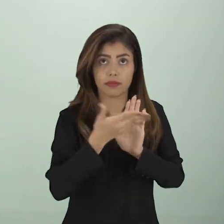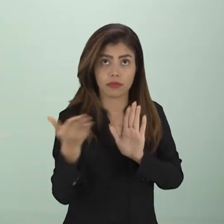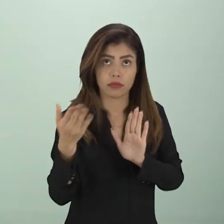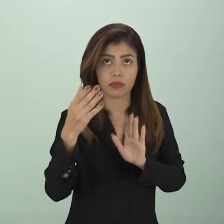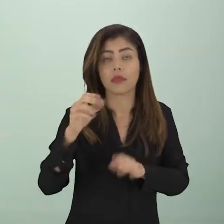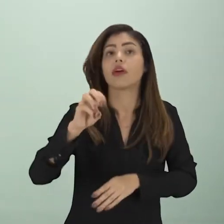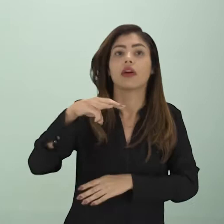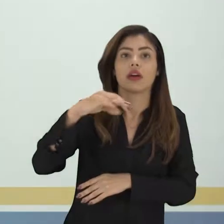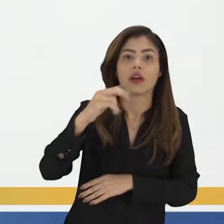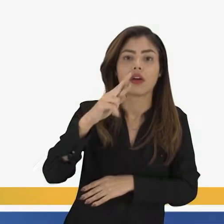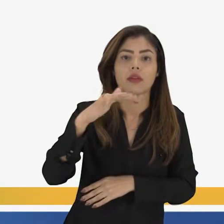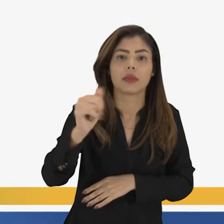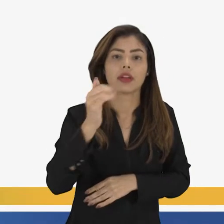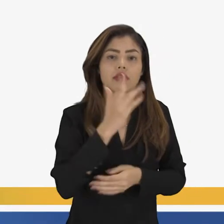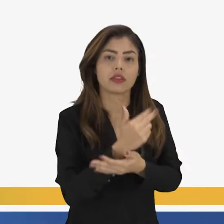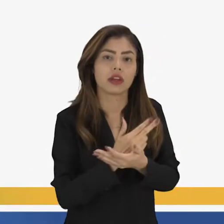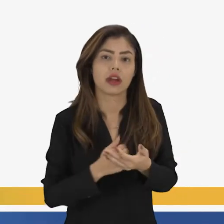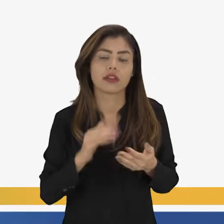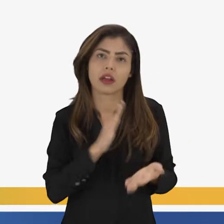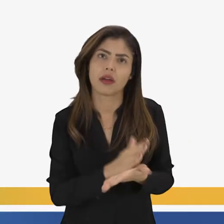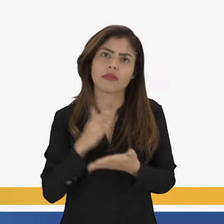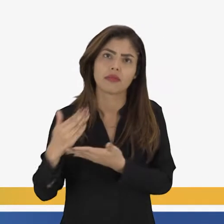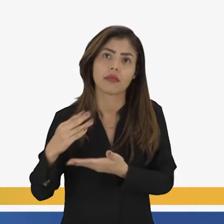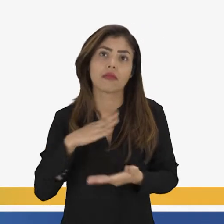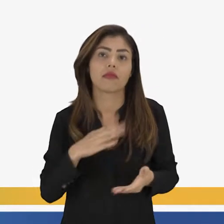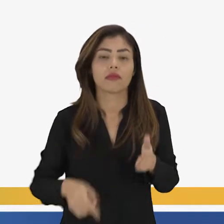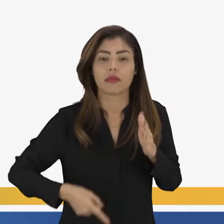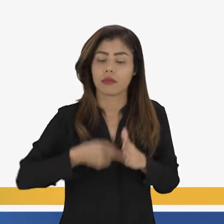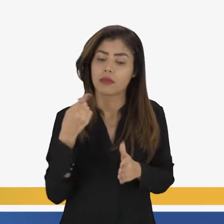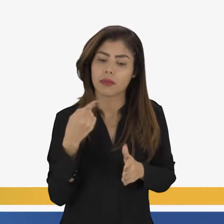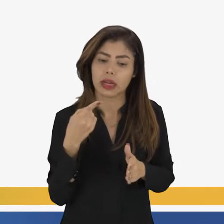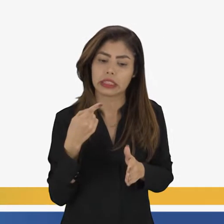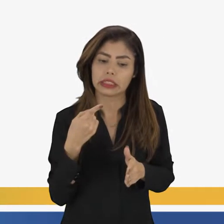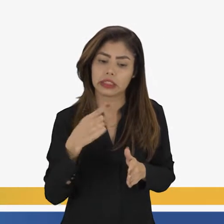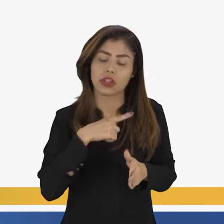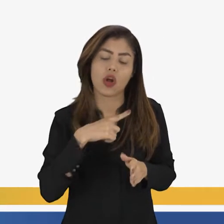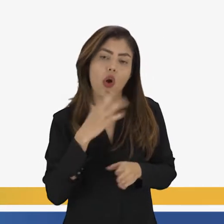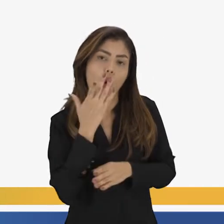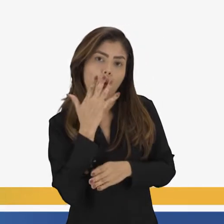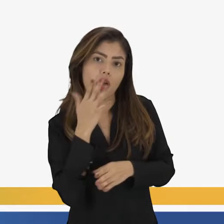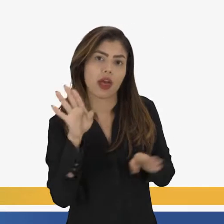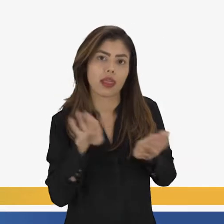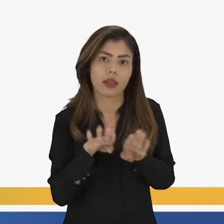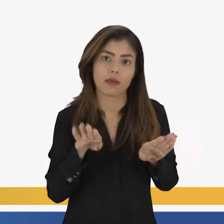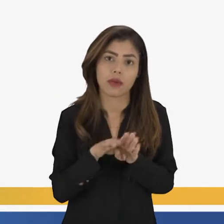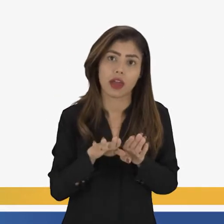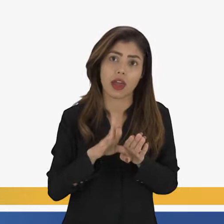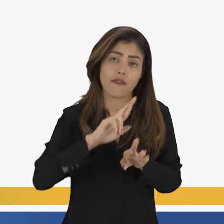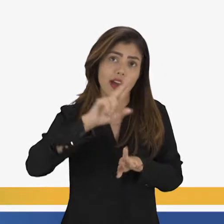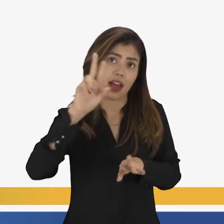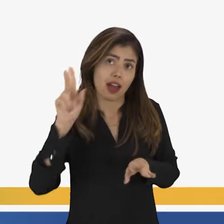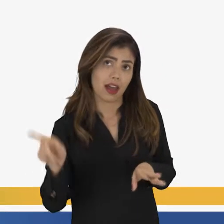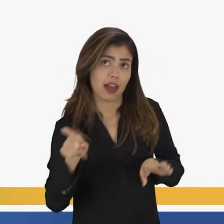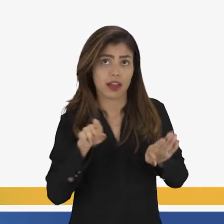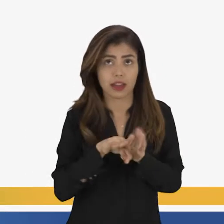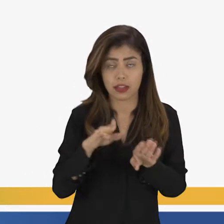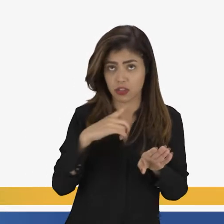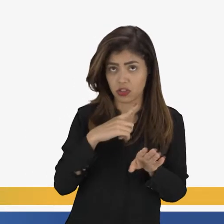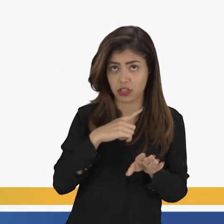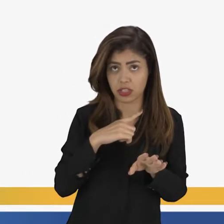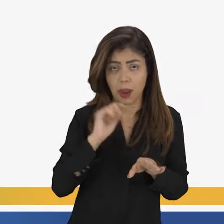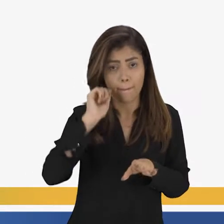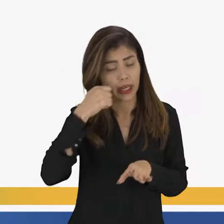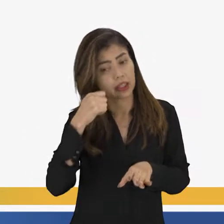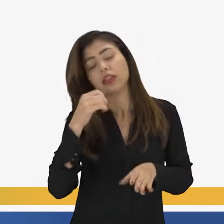sobre essa obra de arte, a primeira parte dela é colorida, fazendo alusão a toda a beleza, o glamour da artista, e a parte que está em preto e